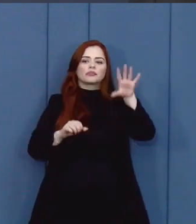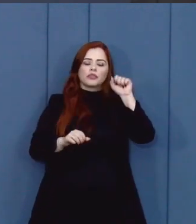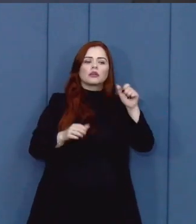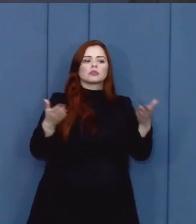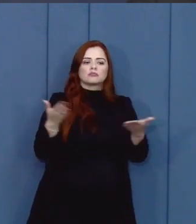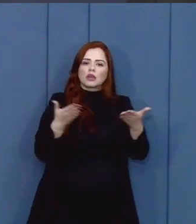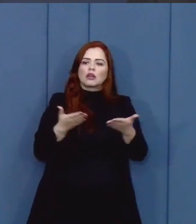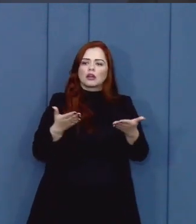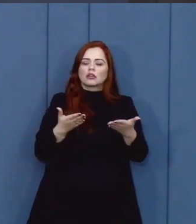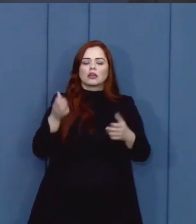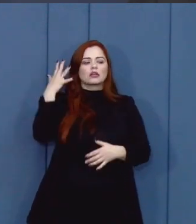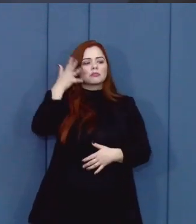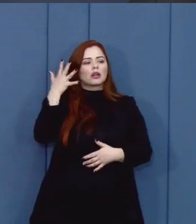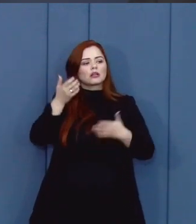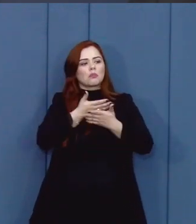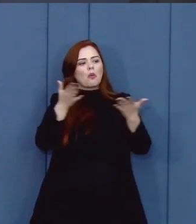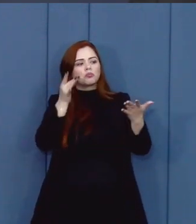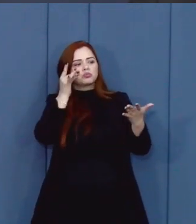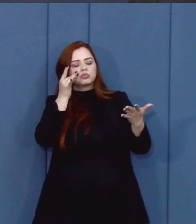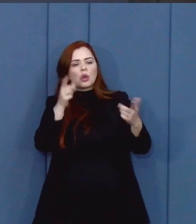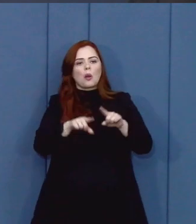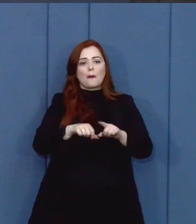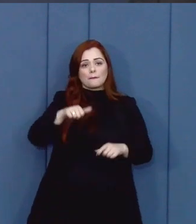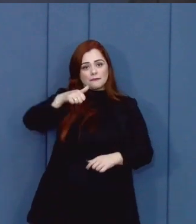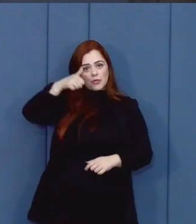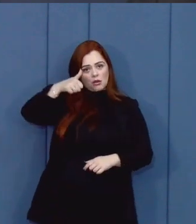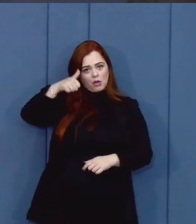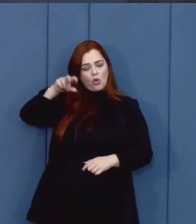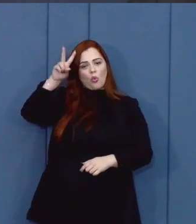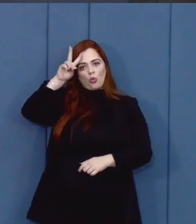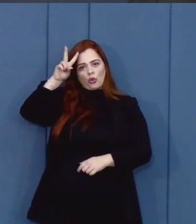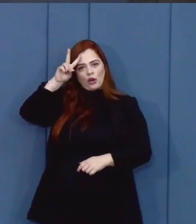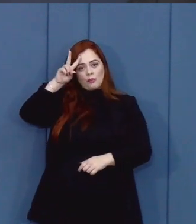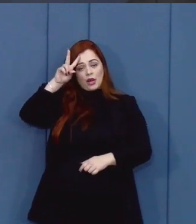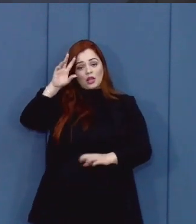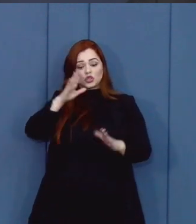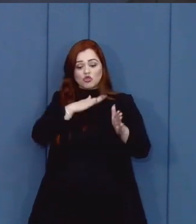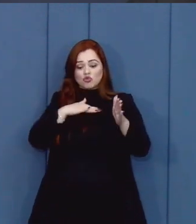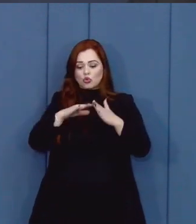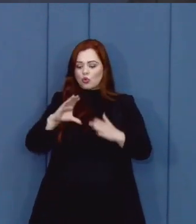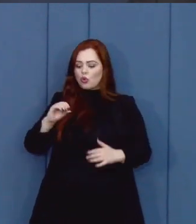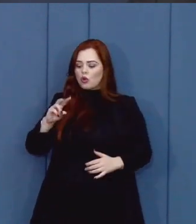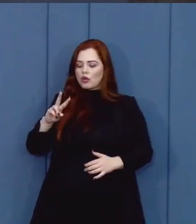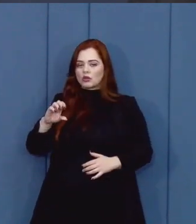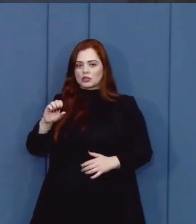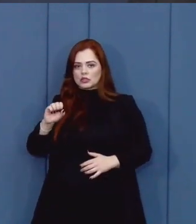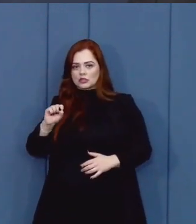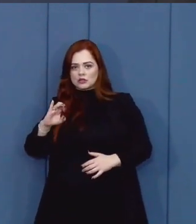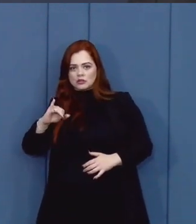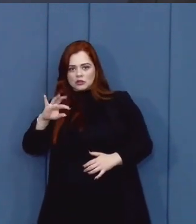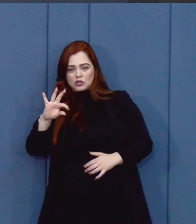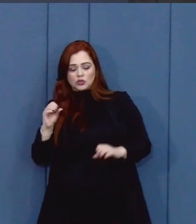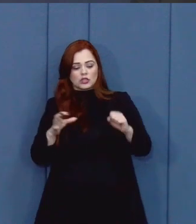dois painéis muito interessantes. Primeiro, lembrar que o conceito da segurança dos